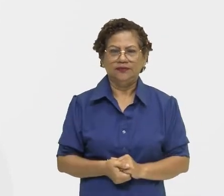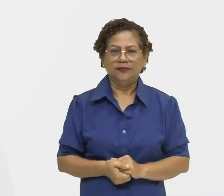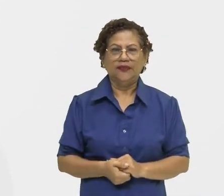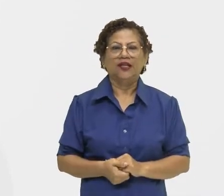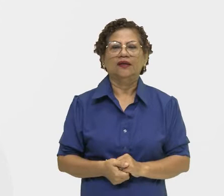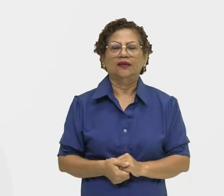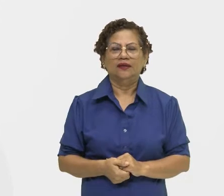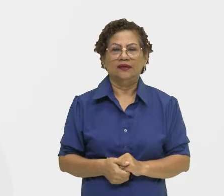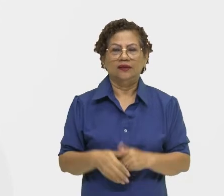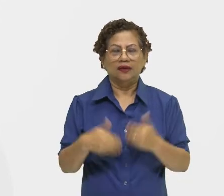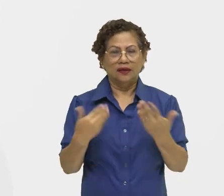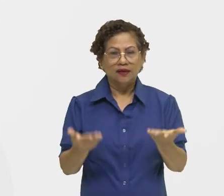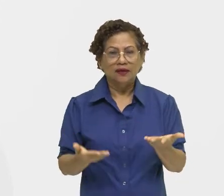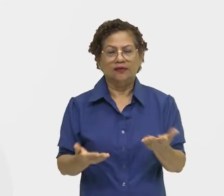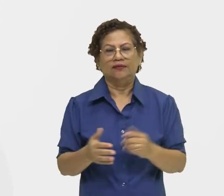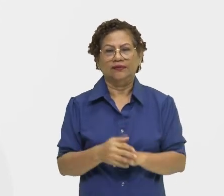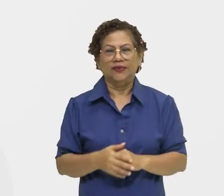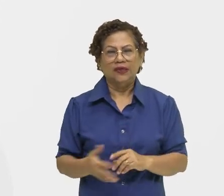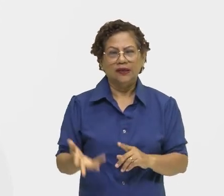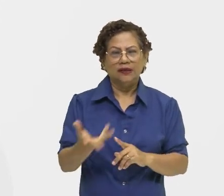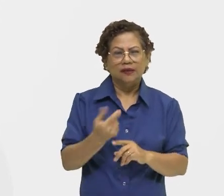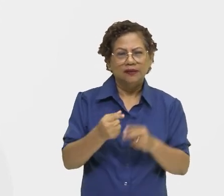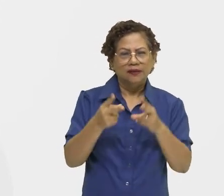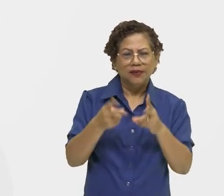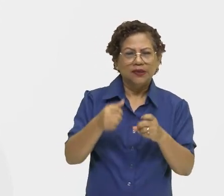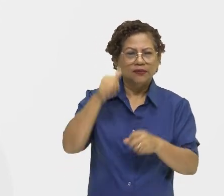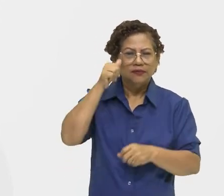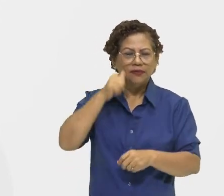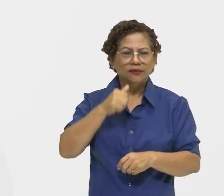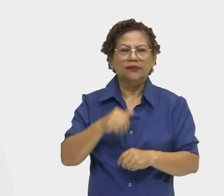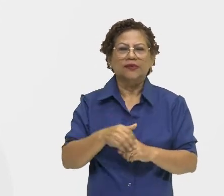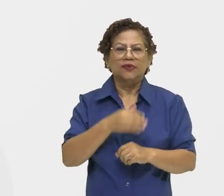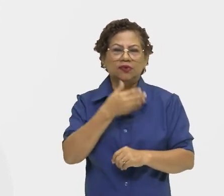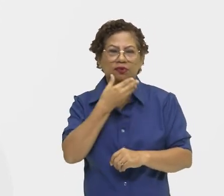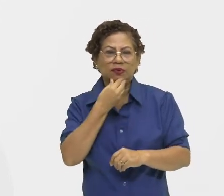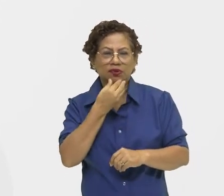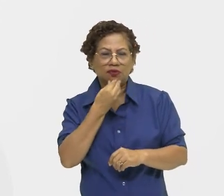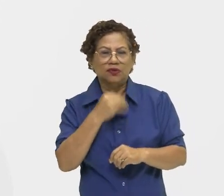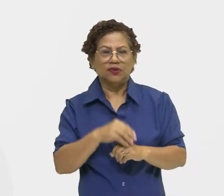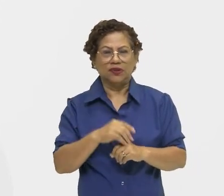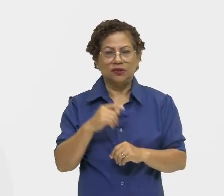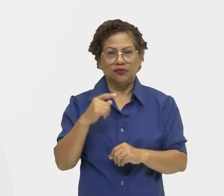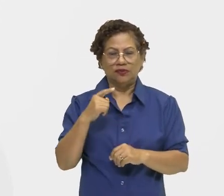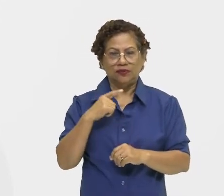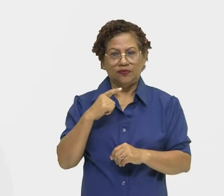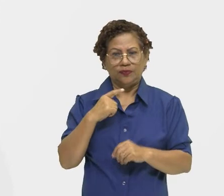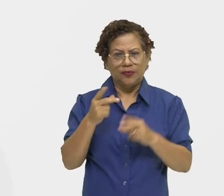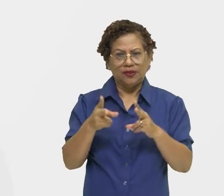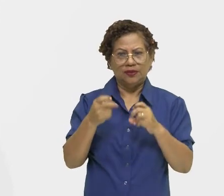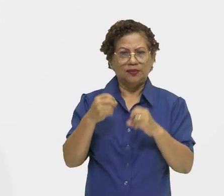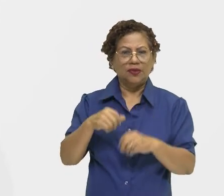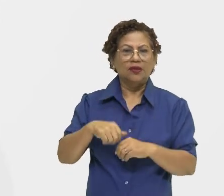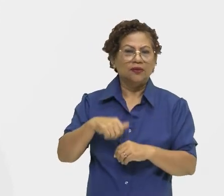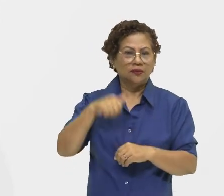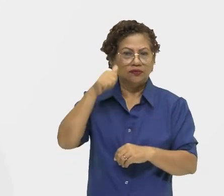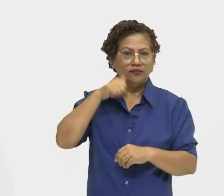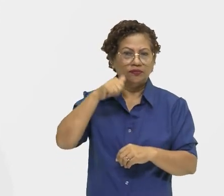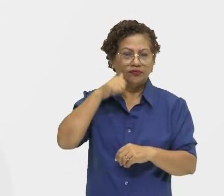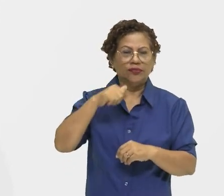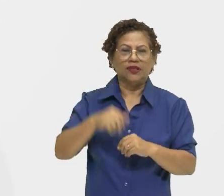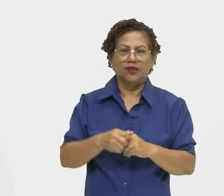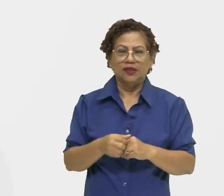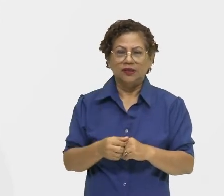elas são em grande maioria nus. Já as figuras femininas, elas exibem um drapejamento das vestes.